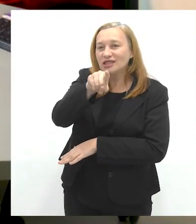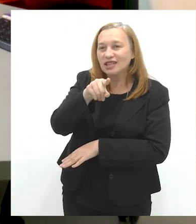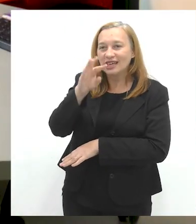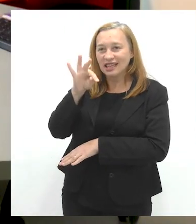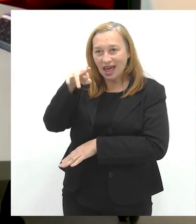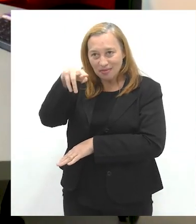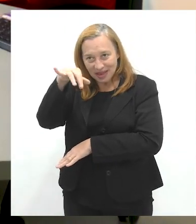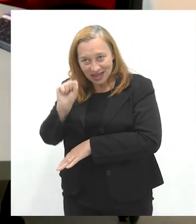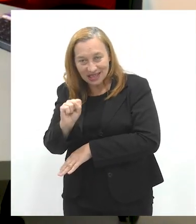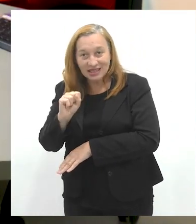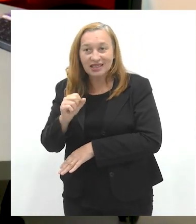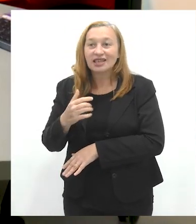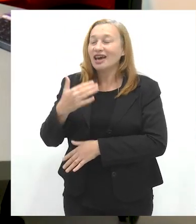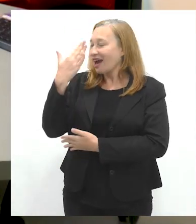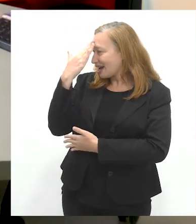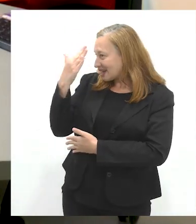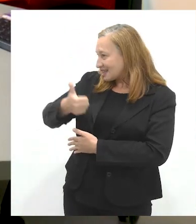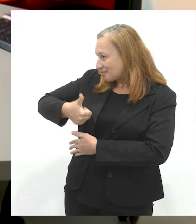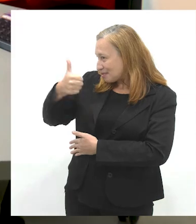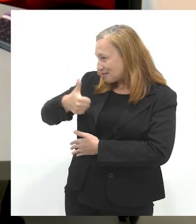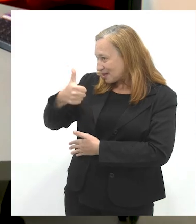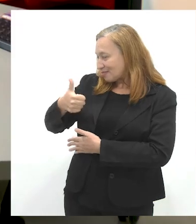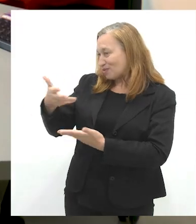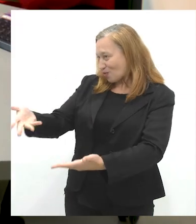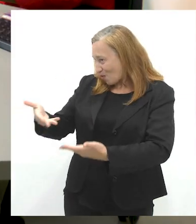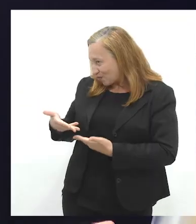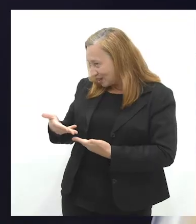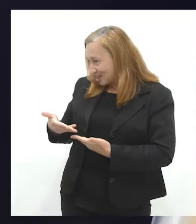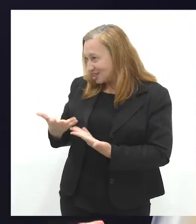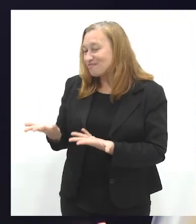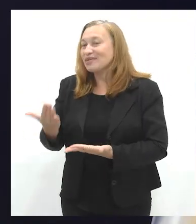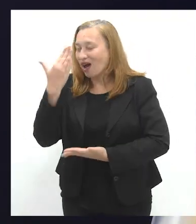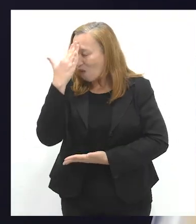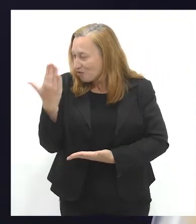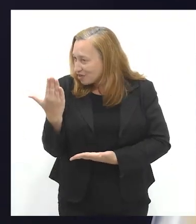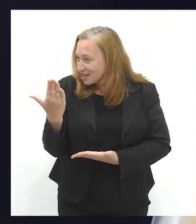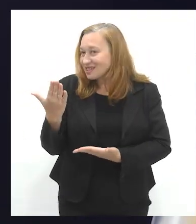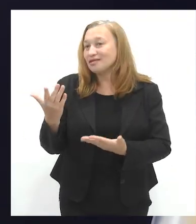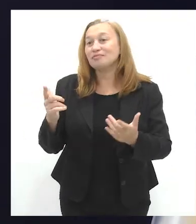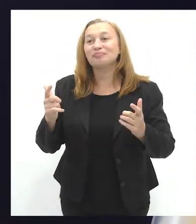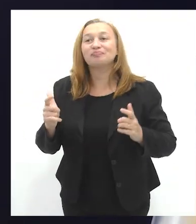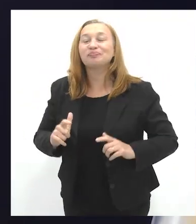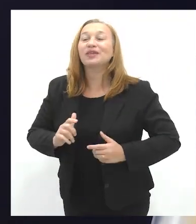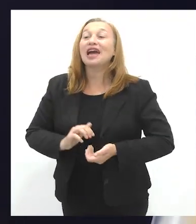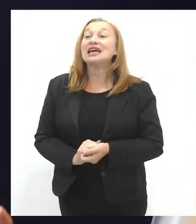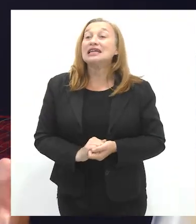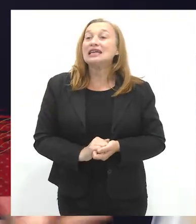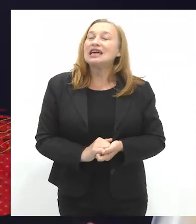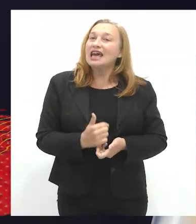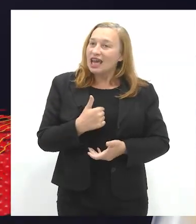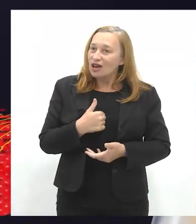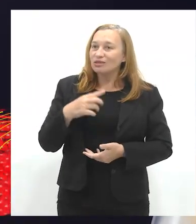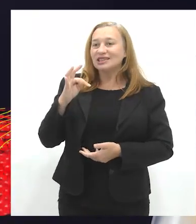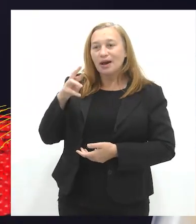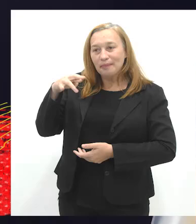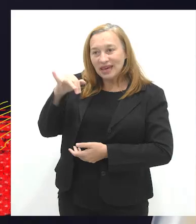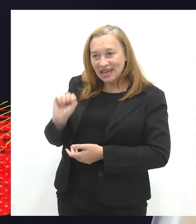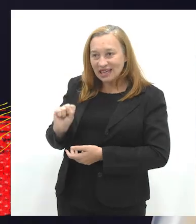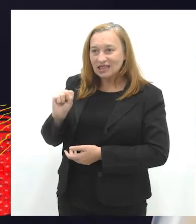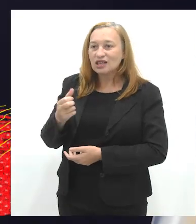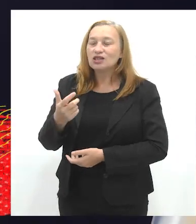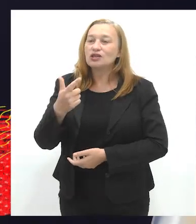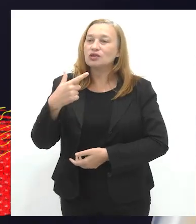Tamires. Primeiramente, eu gostaria de agradecer pelo convite, Uhum. pela confiança, pelo espaço. E eu, Tamires Nunes,